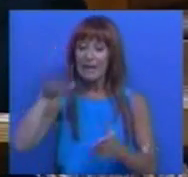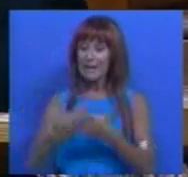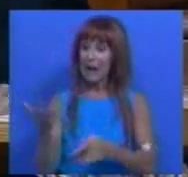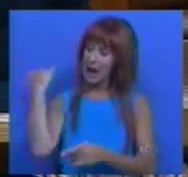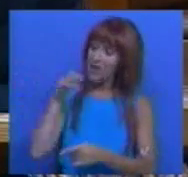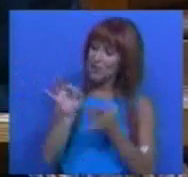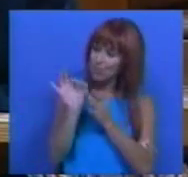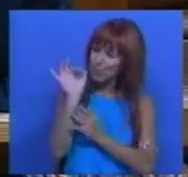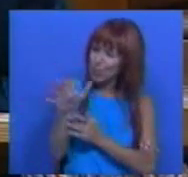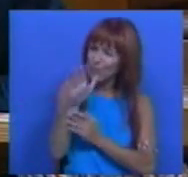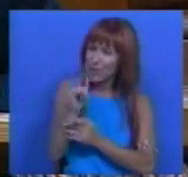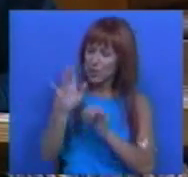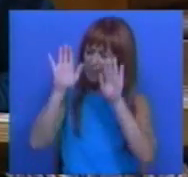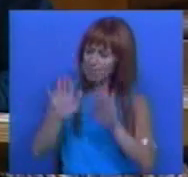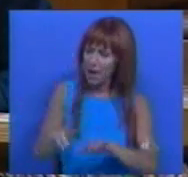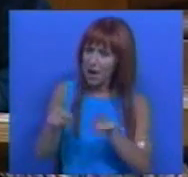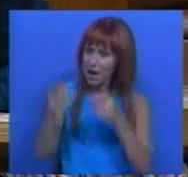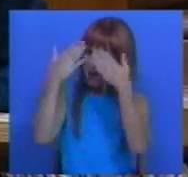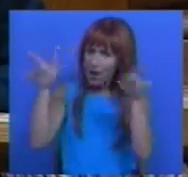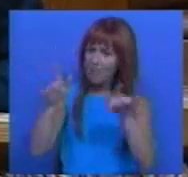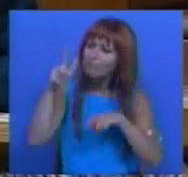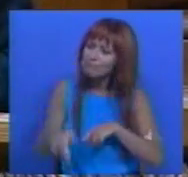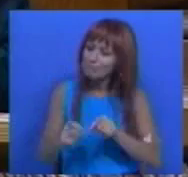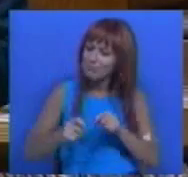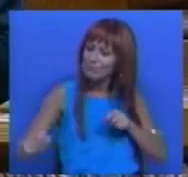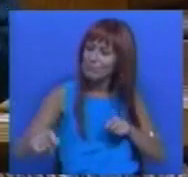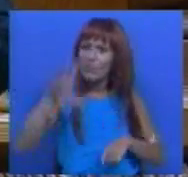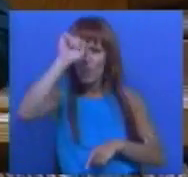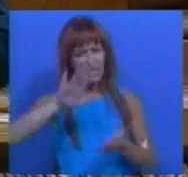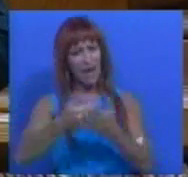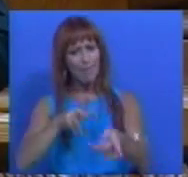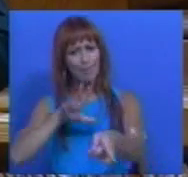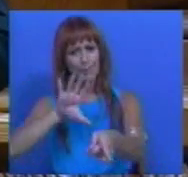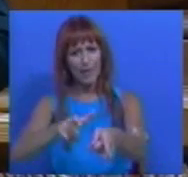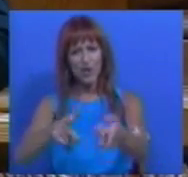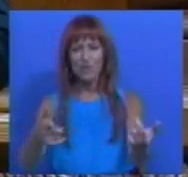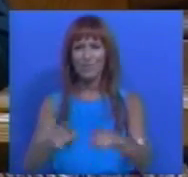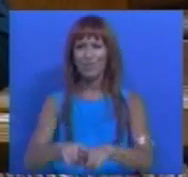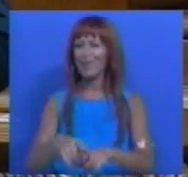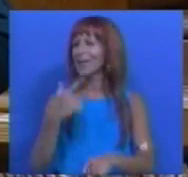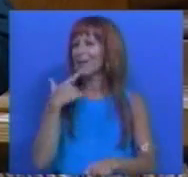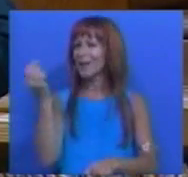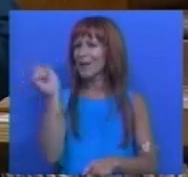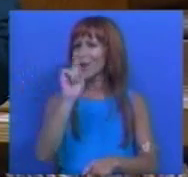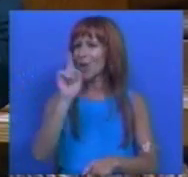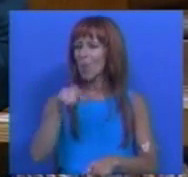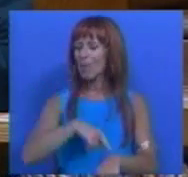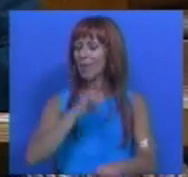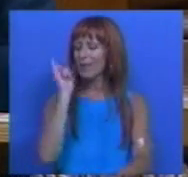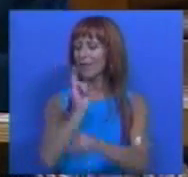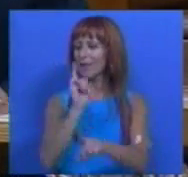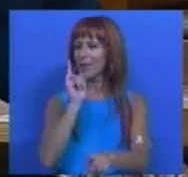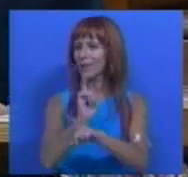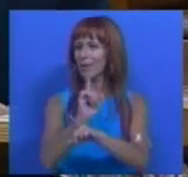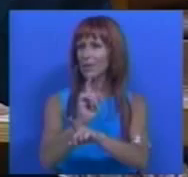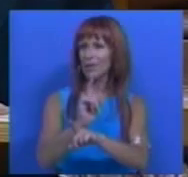tempos insinuada de suspender a democracia para governar o país. Não se pode ao mesmo